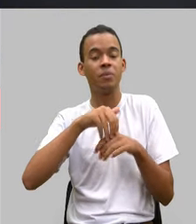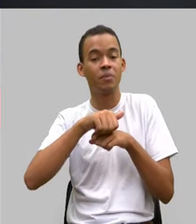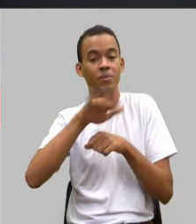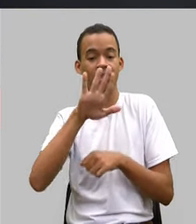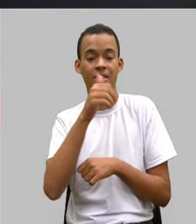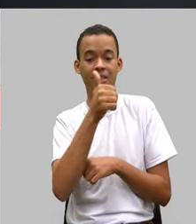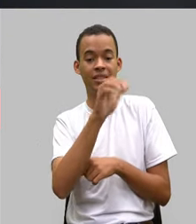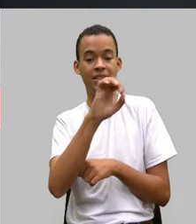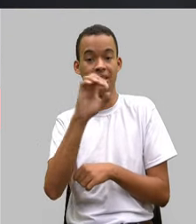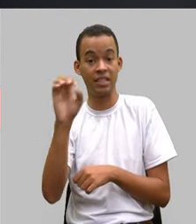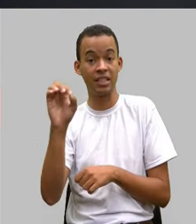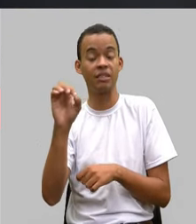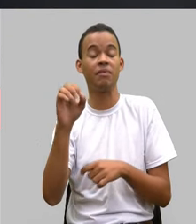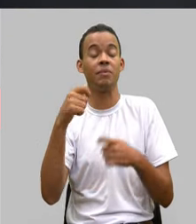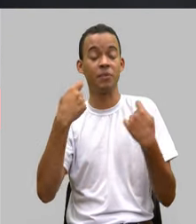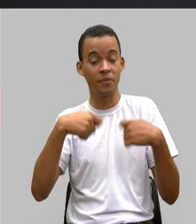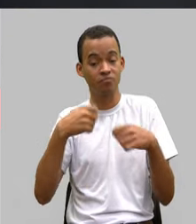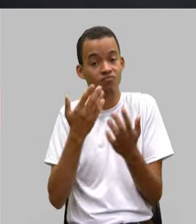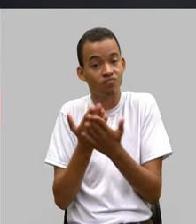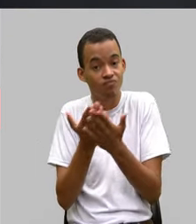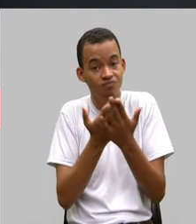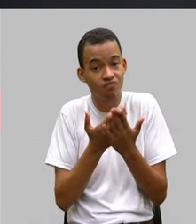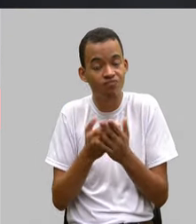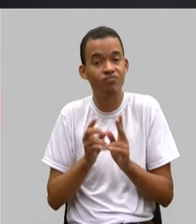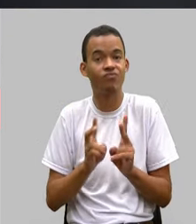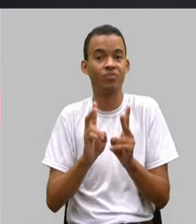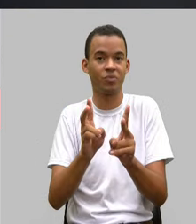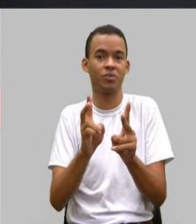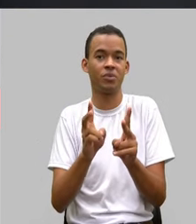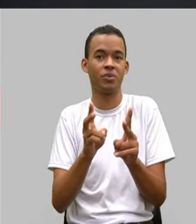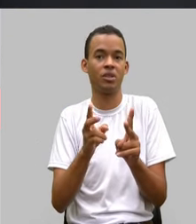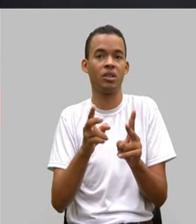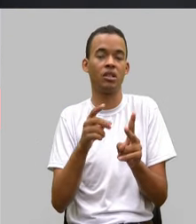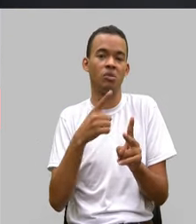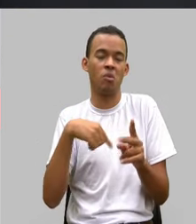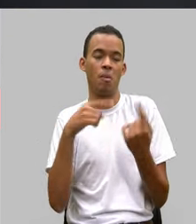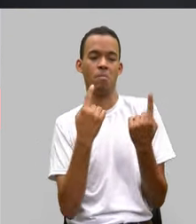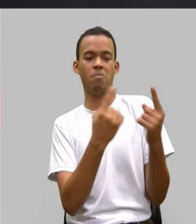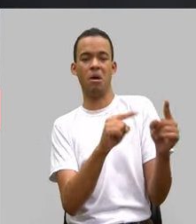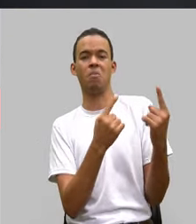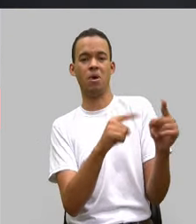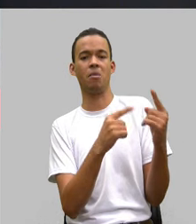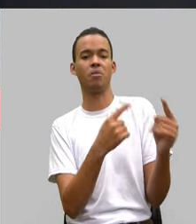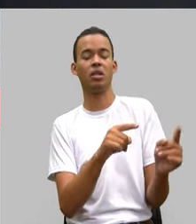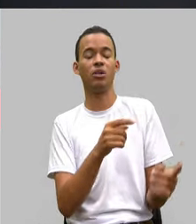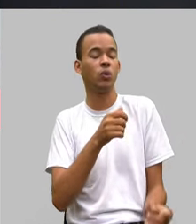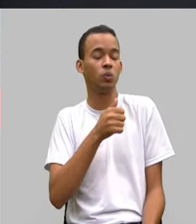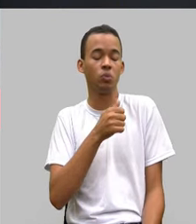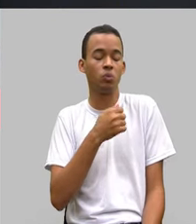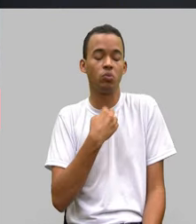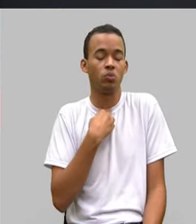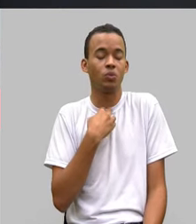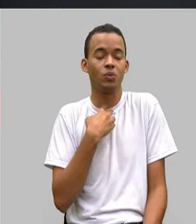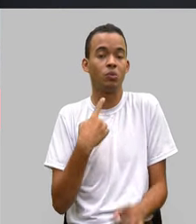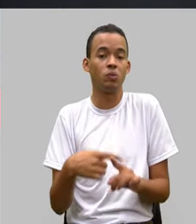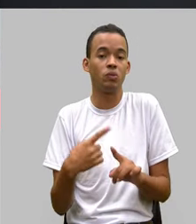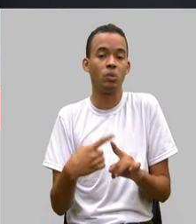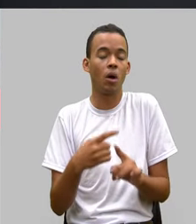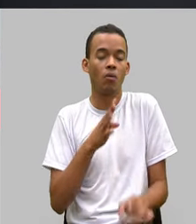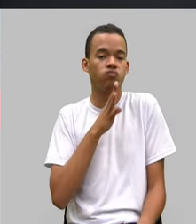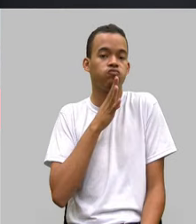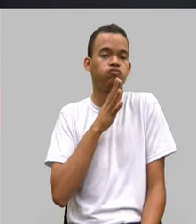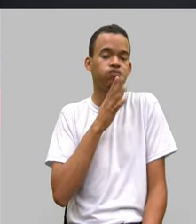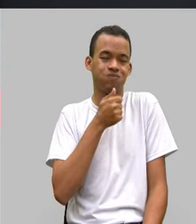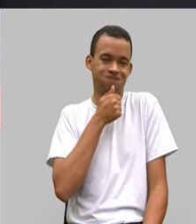estudados que nós não podemos falar mal do que a gente não conhece então esse que eu penso eh além disso